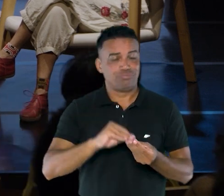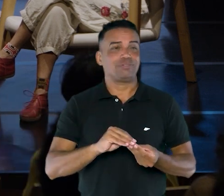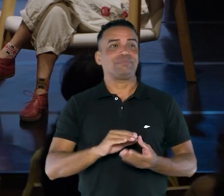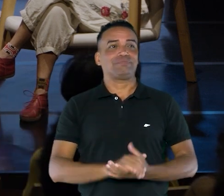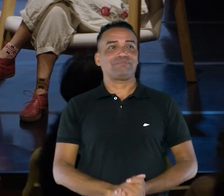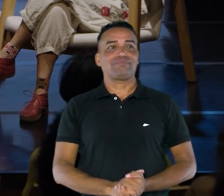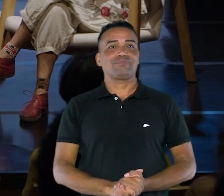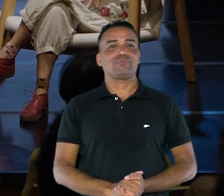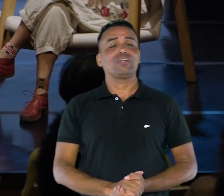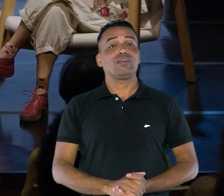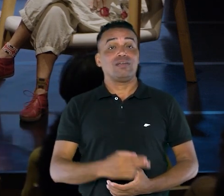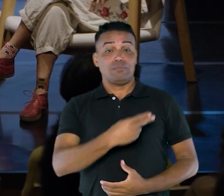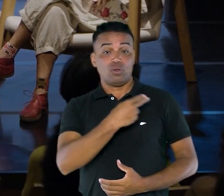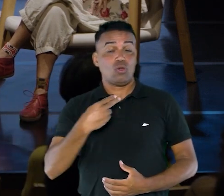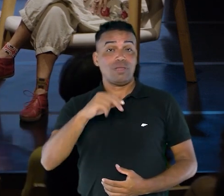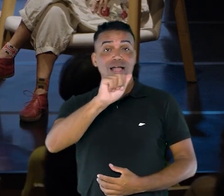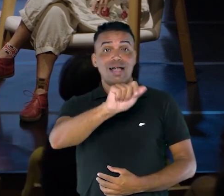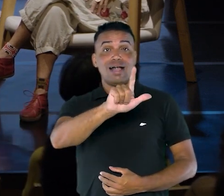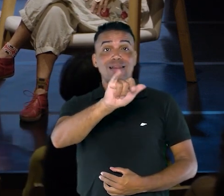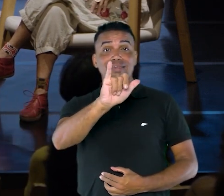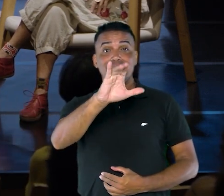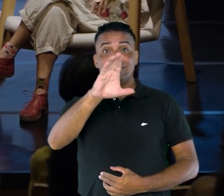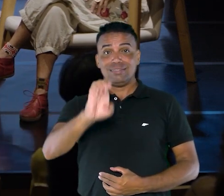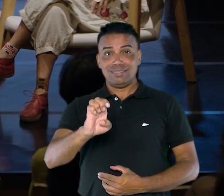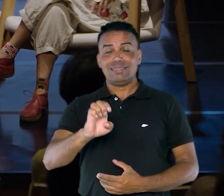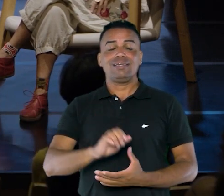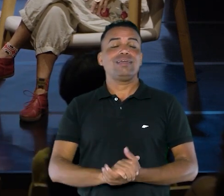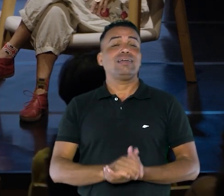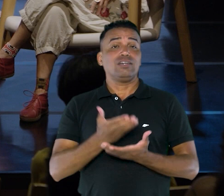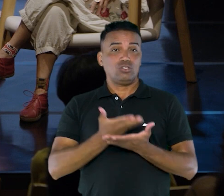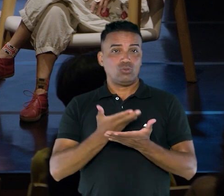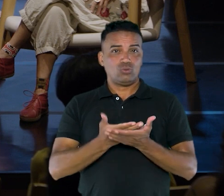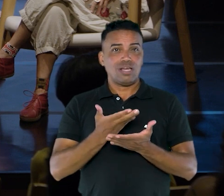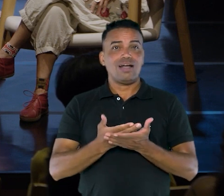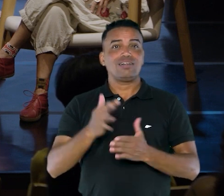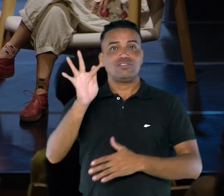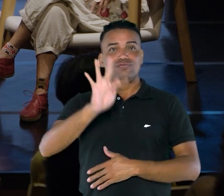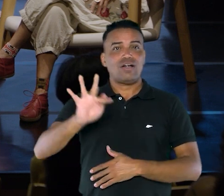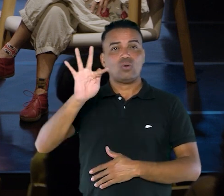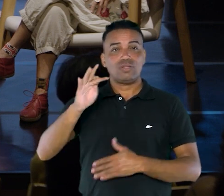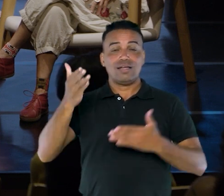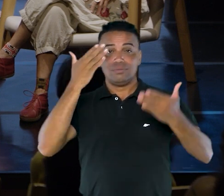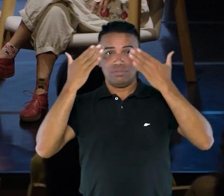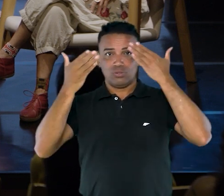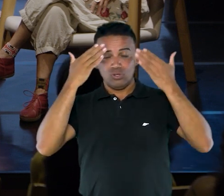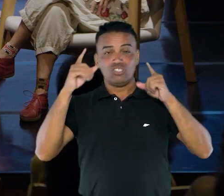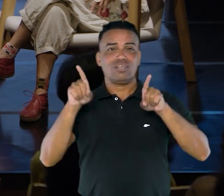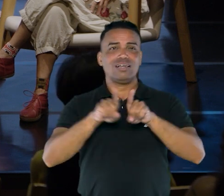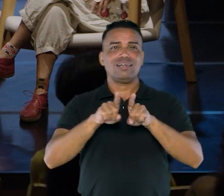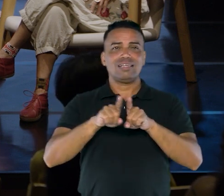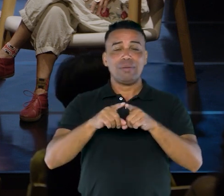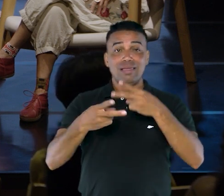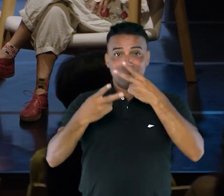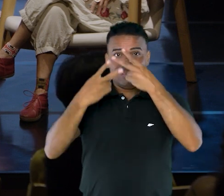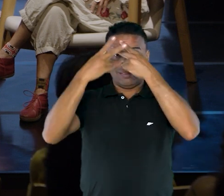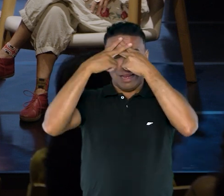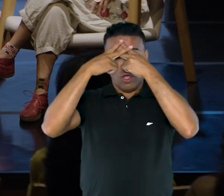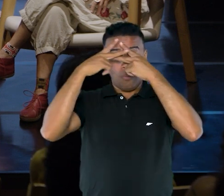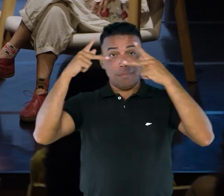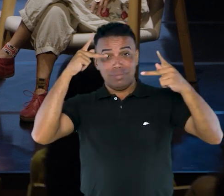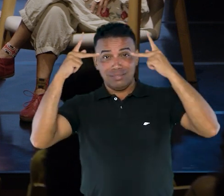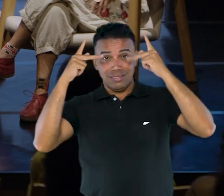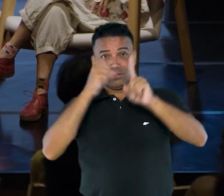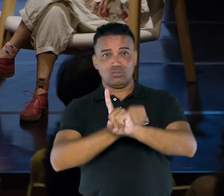breve. Eu me chamo Alice e eu sou estudante de psicologia e eu também estou no Observatório de Trauma